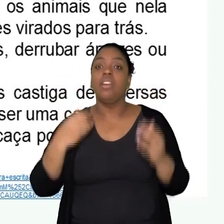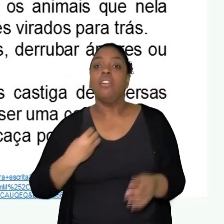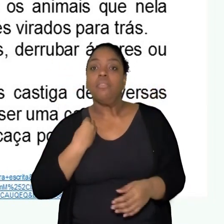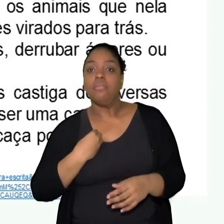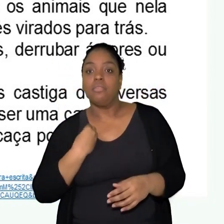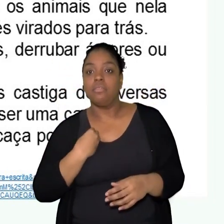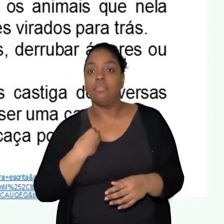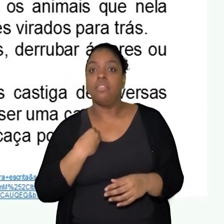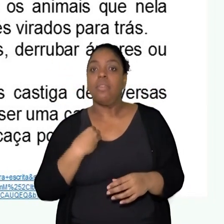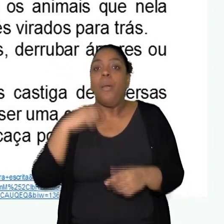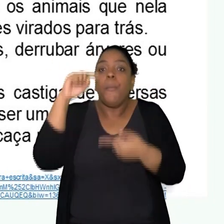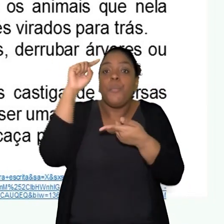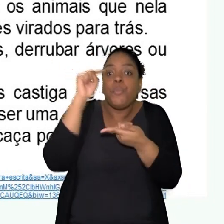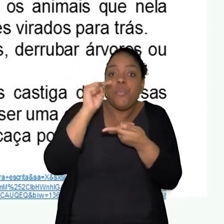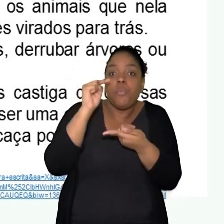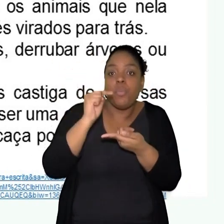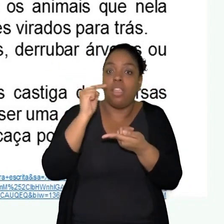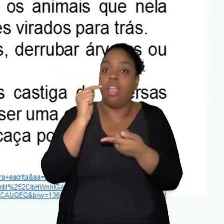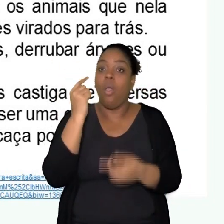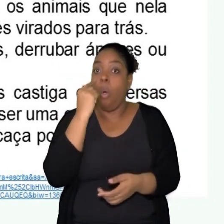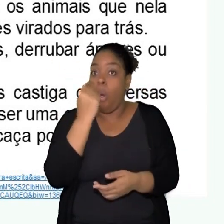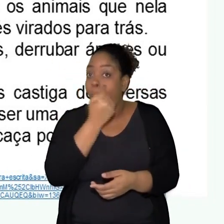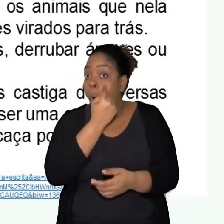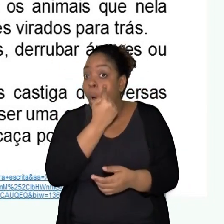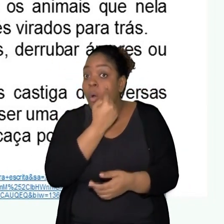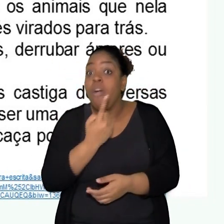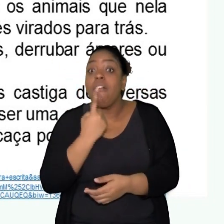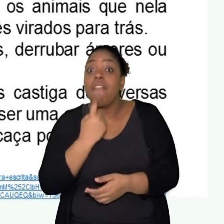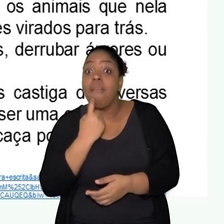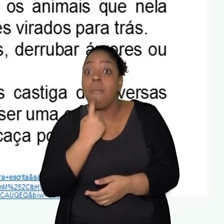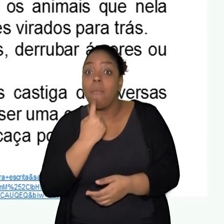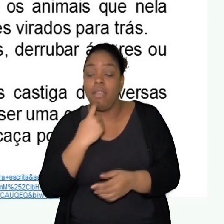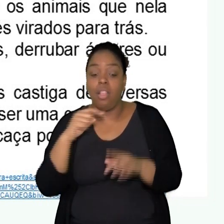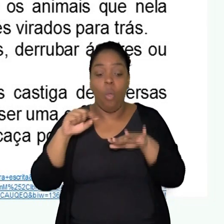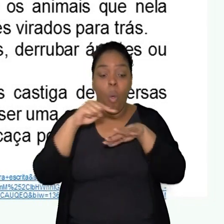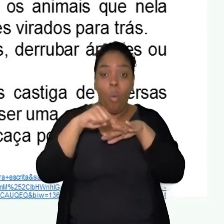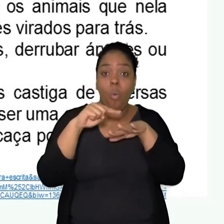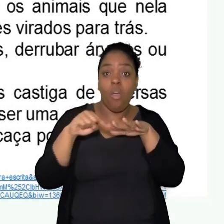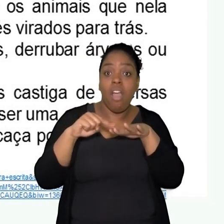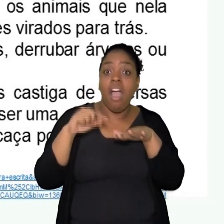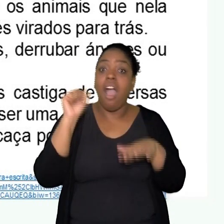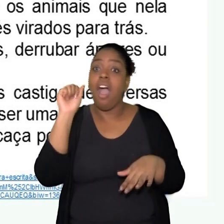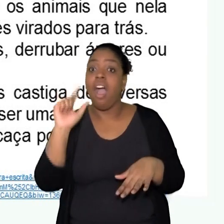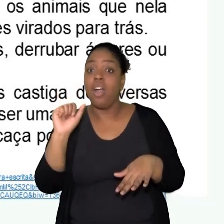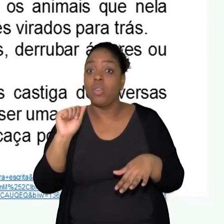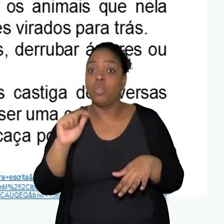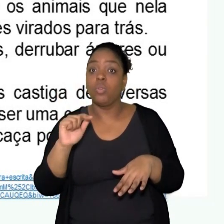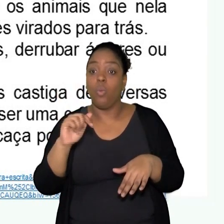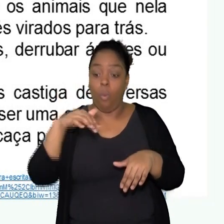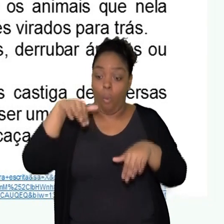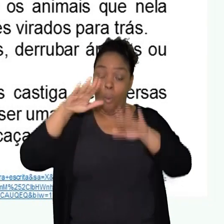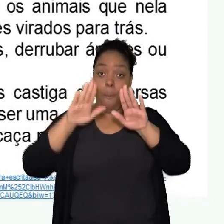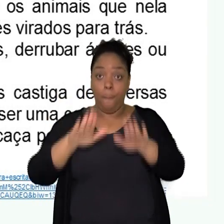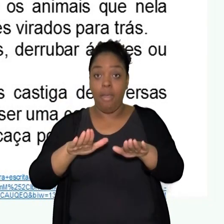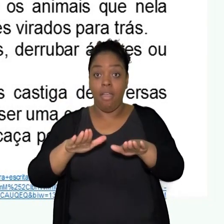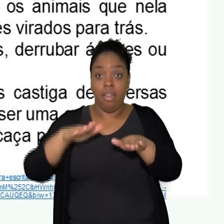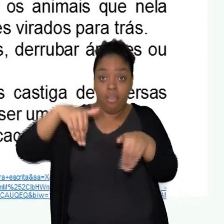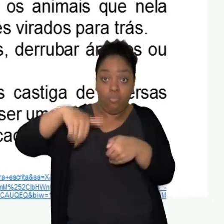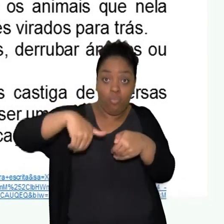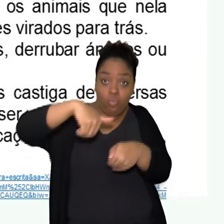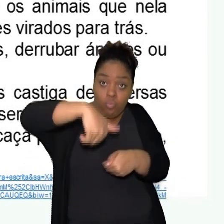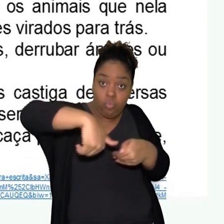vermelhos, unhas azuis e pés virados para trás. Ai daquele que matar